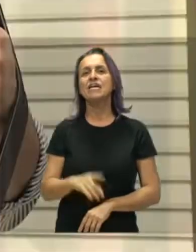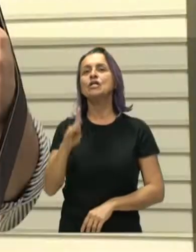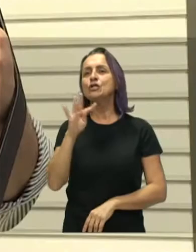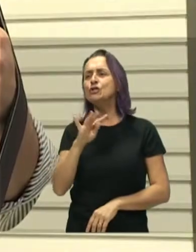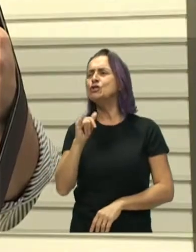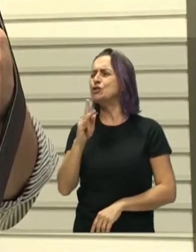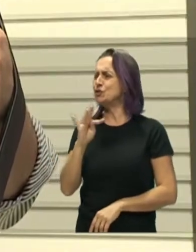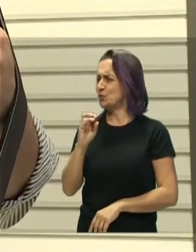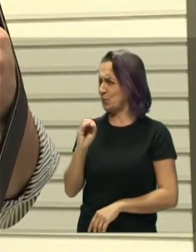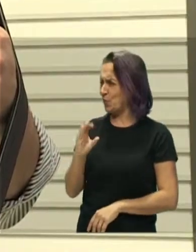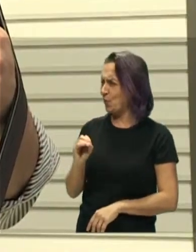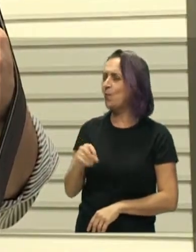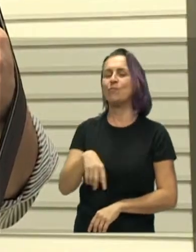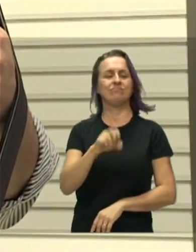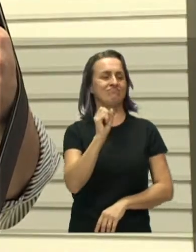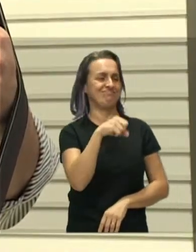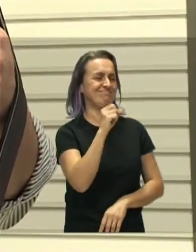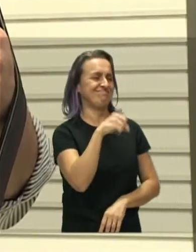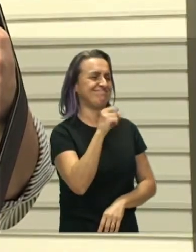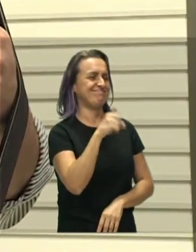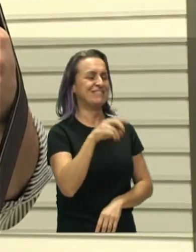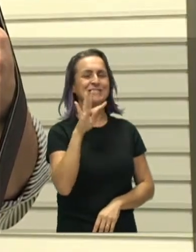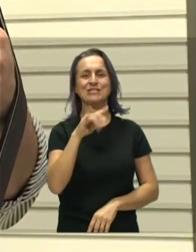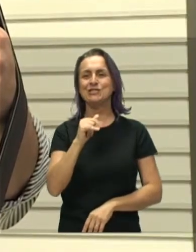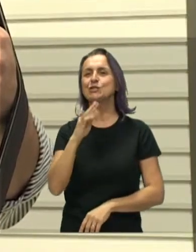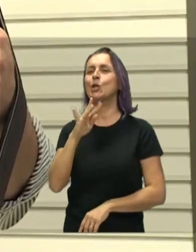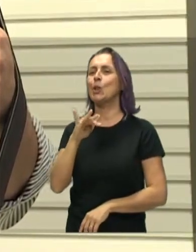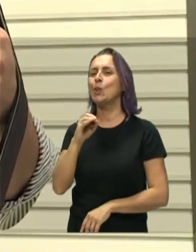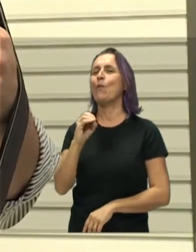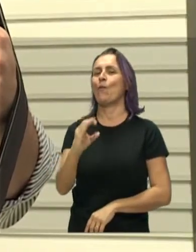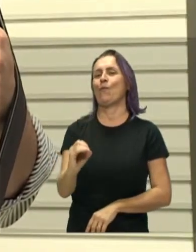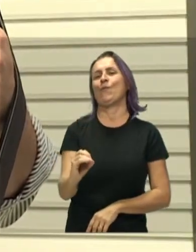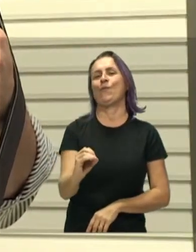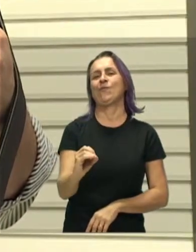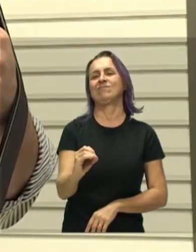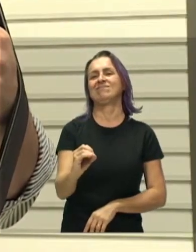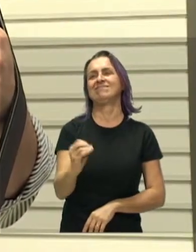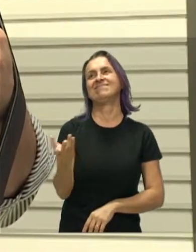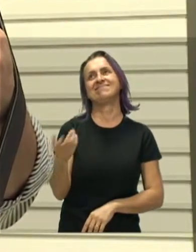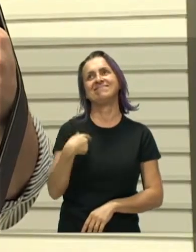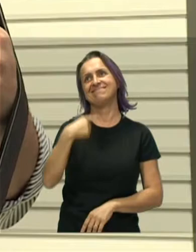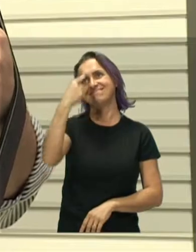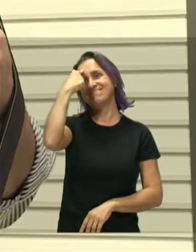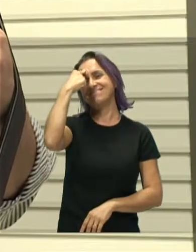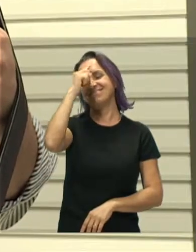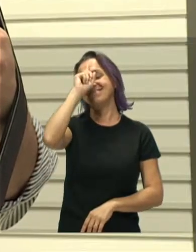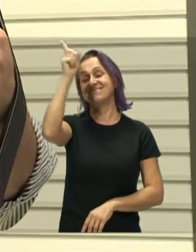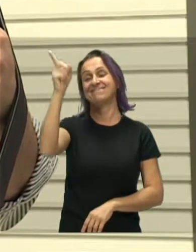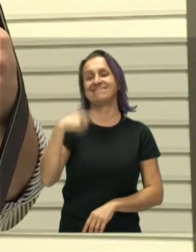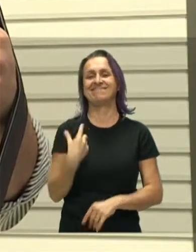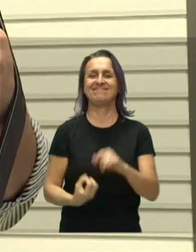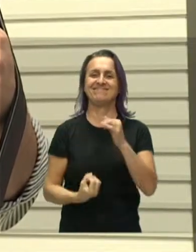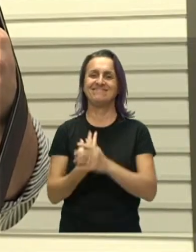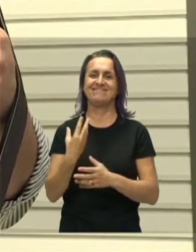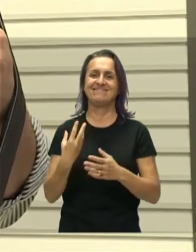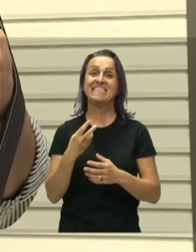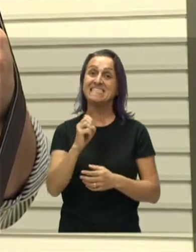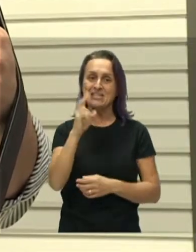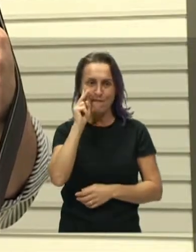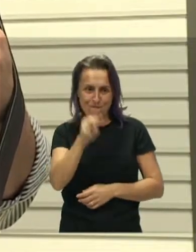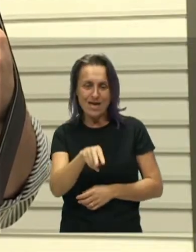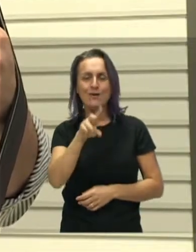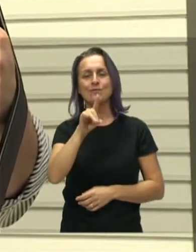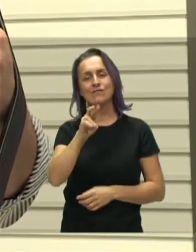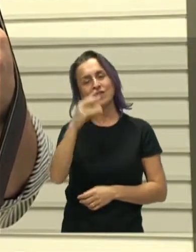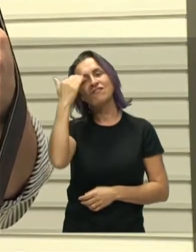Titoco? Exatamente. Titoco. E daí, como ele foi ao vivo, né? Daí, nada mais justo. Quem comprar o DVD, quem assistir o DVD vai entender o